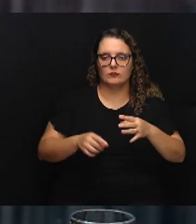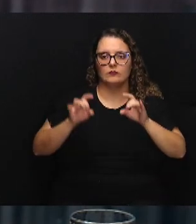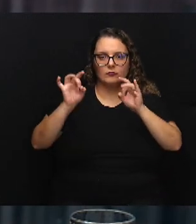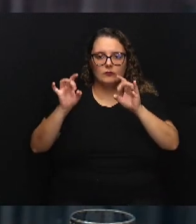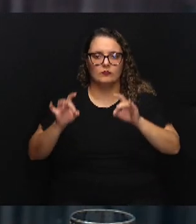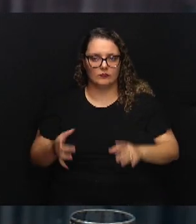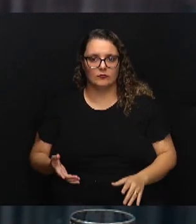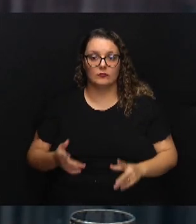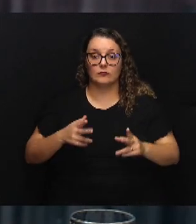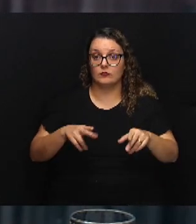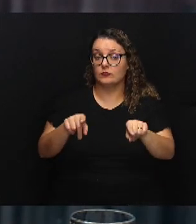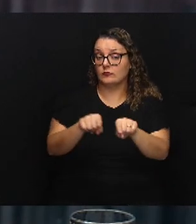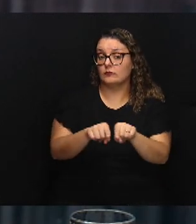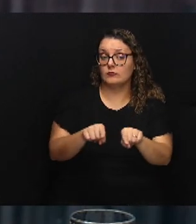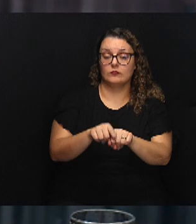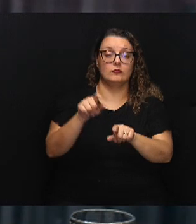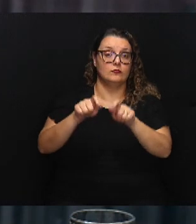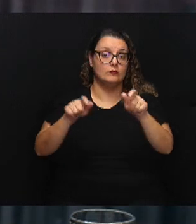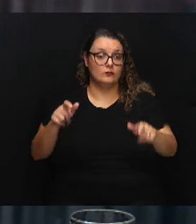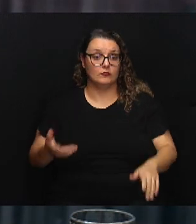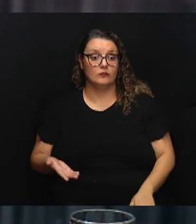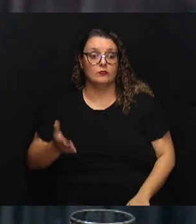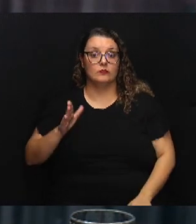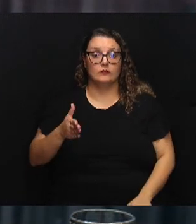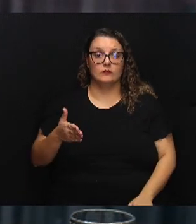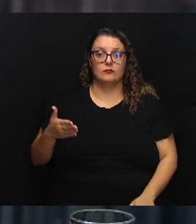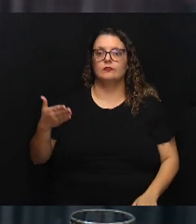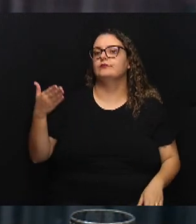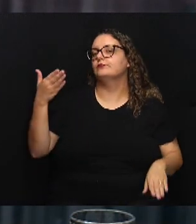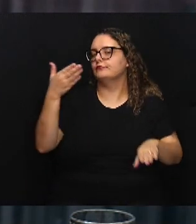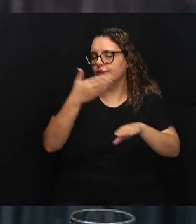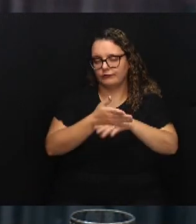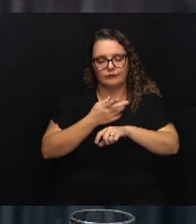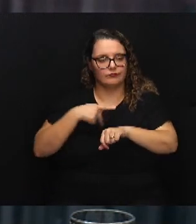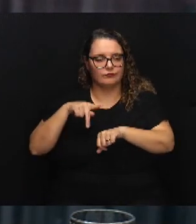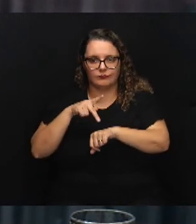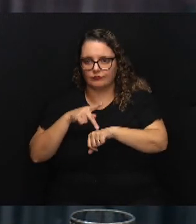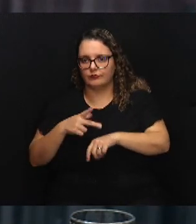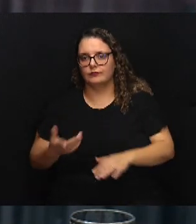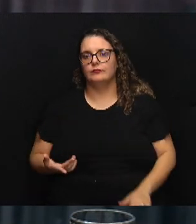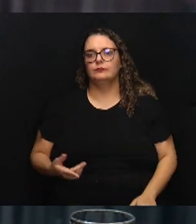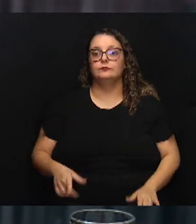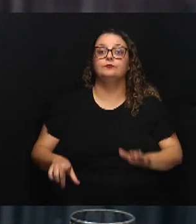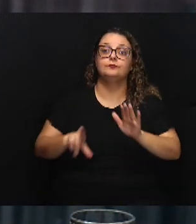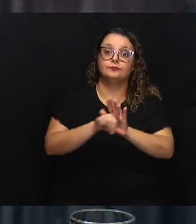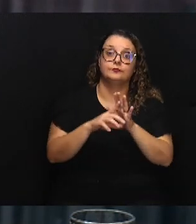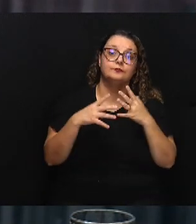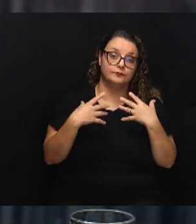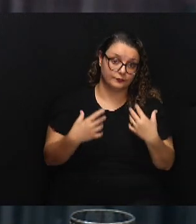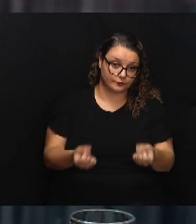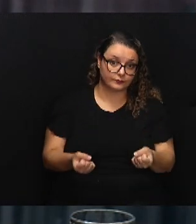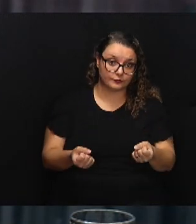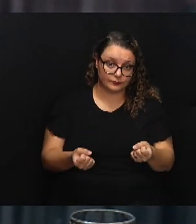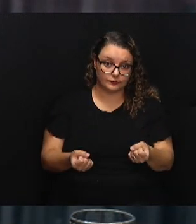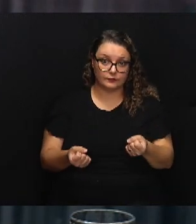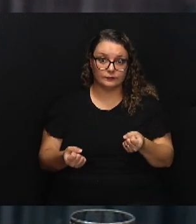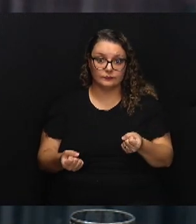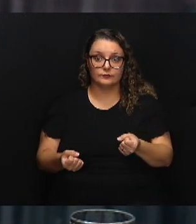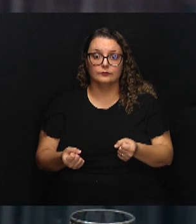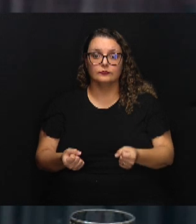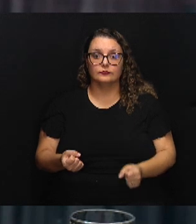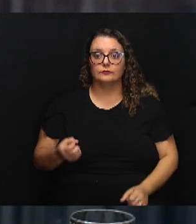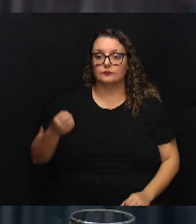especialização, como também pessoas que já se jogam em países que, legalmente falando, aceitam já